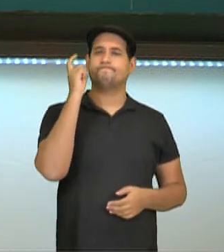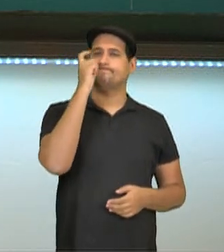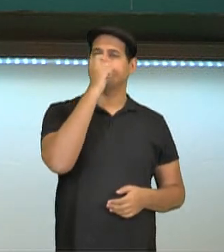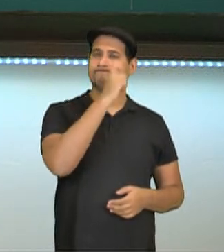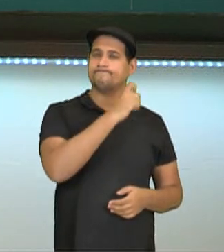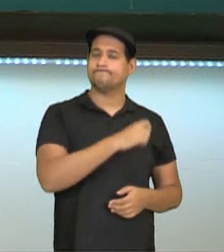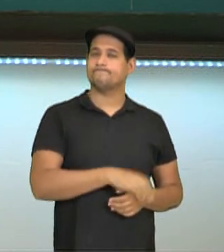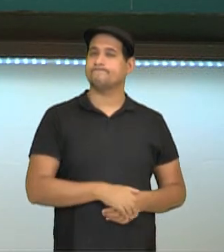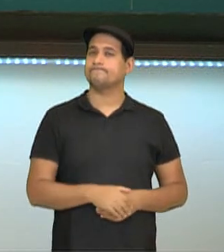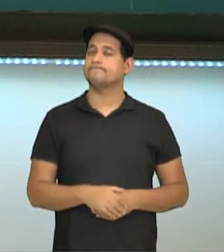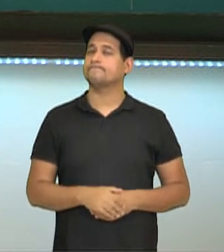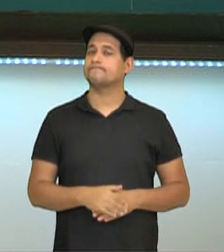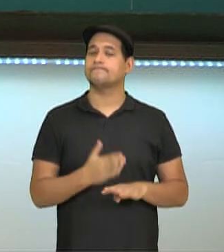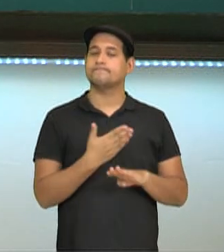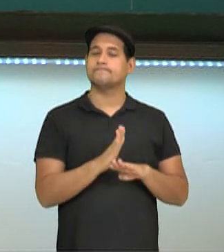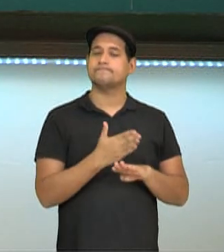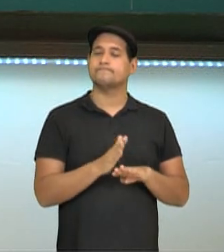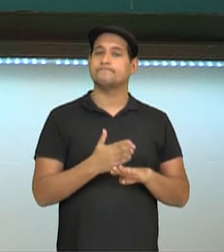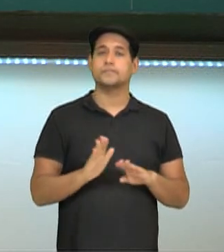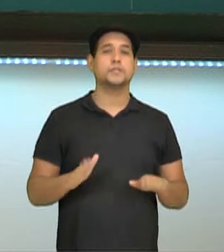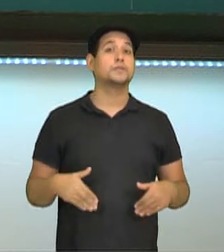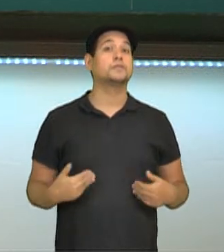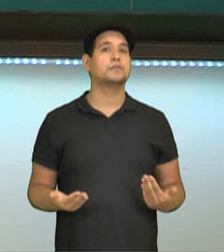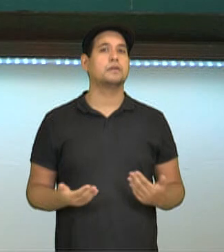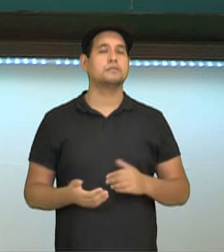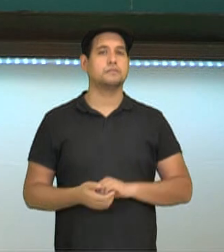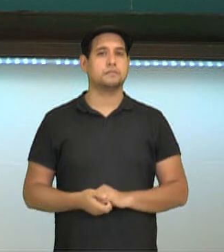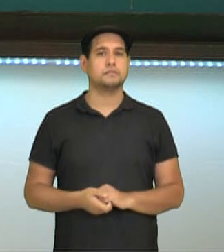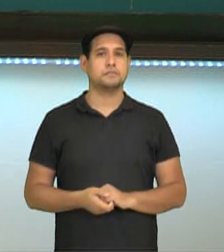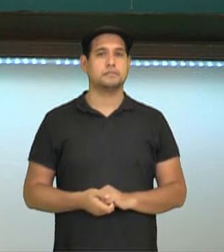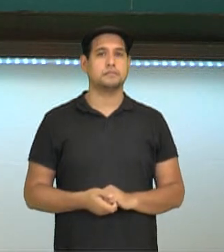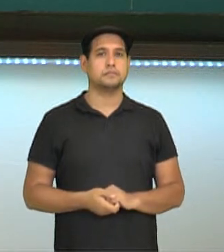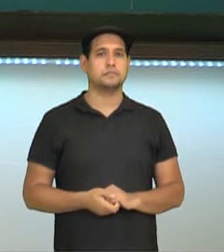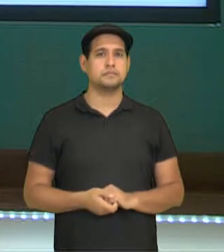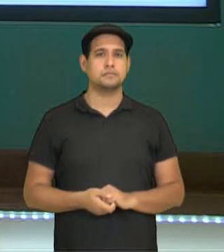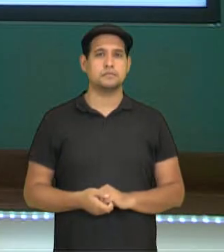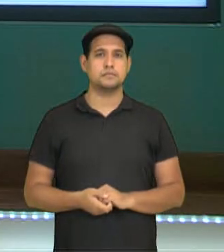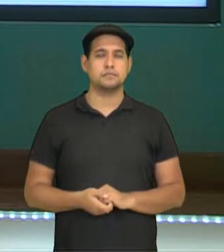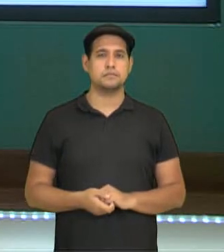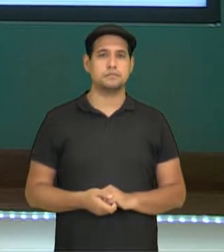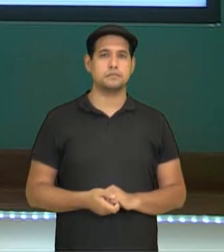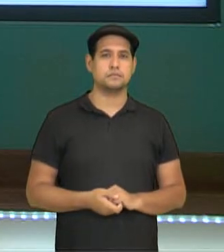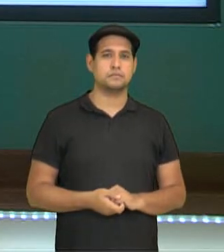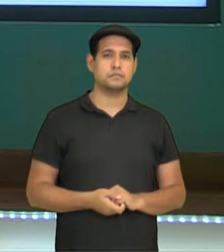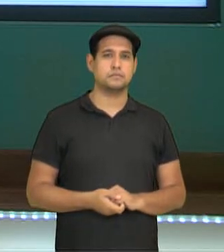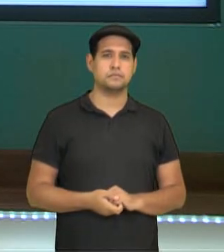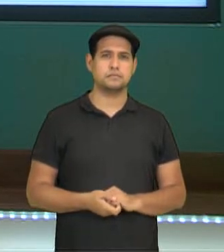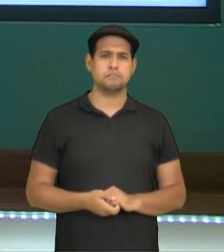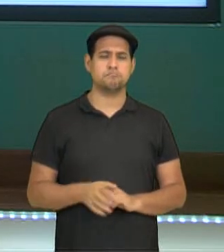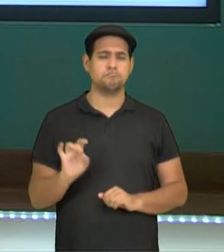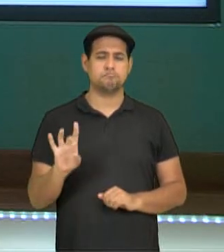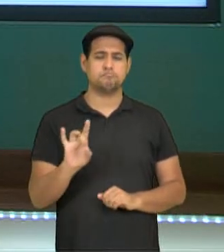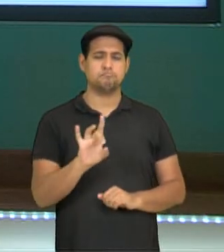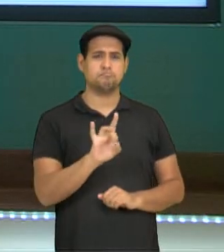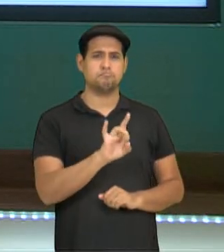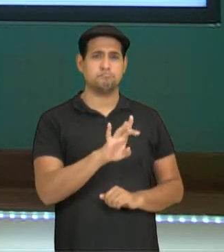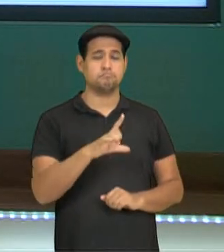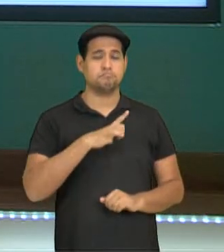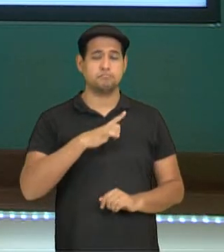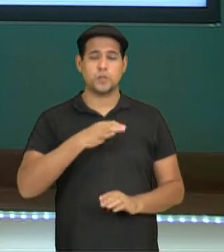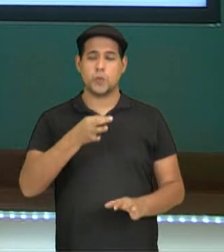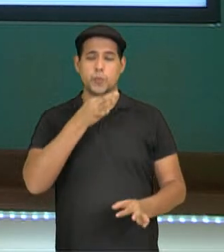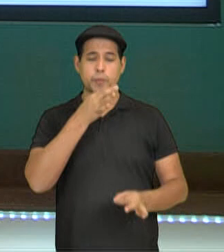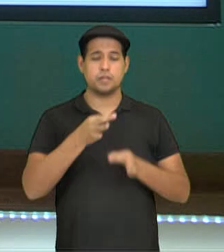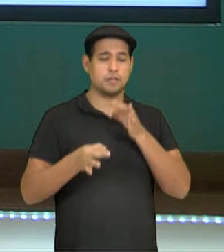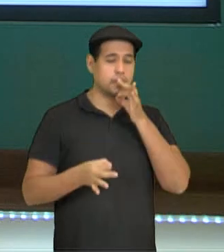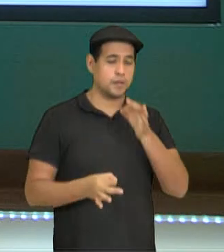difícil para praticar o atletismo? Claro que isso aí é uma questão de cada um ter a sua opinião, a gente